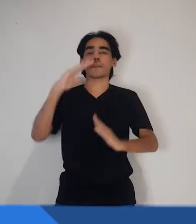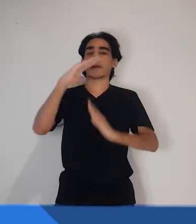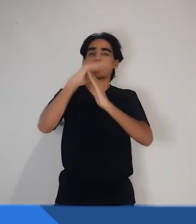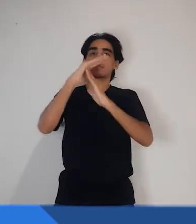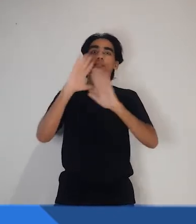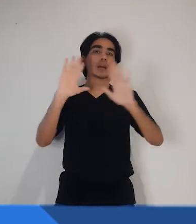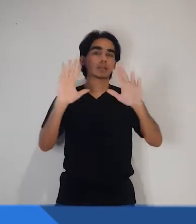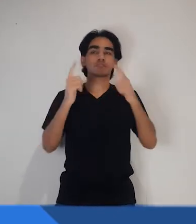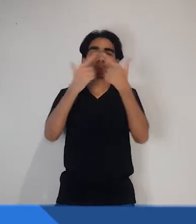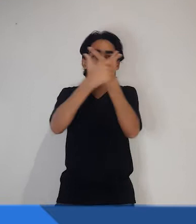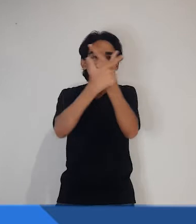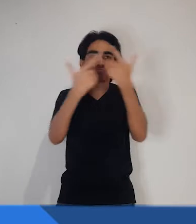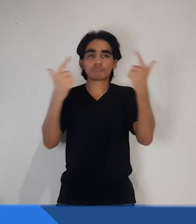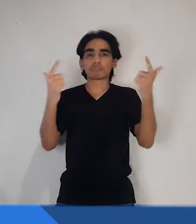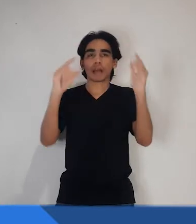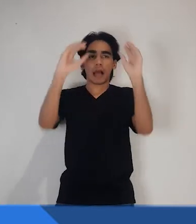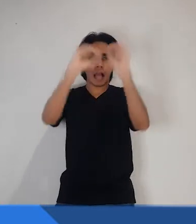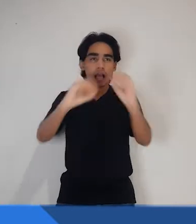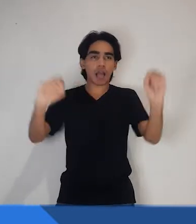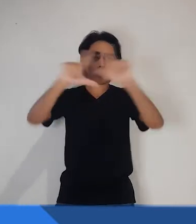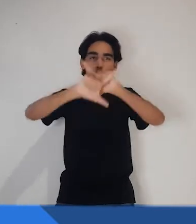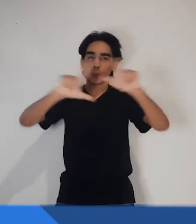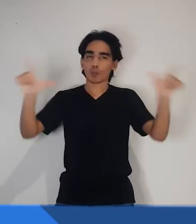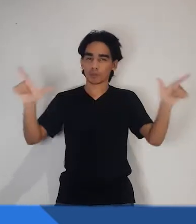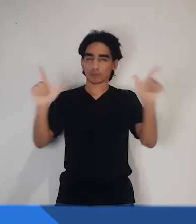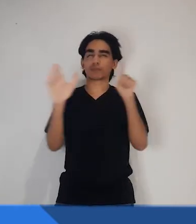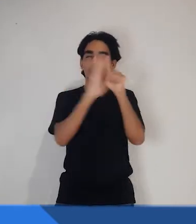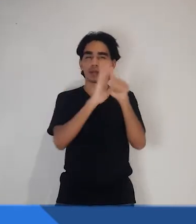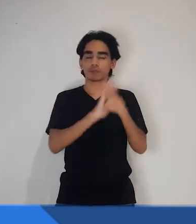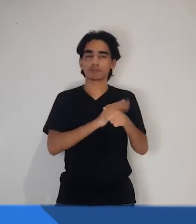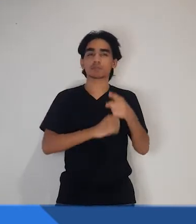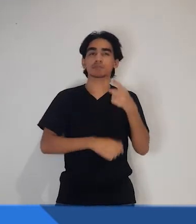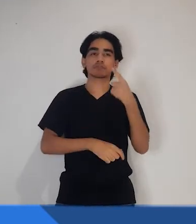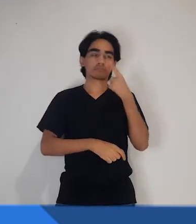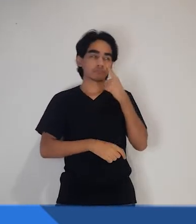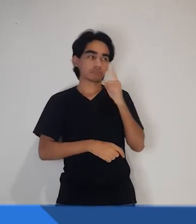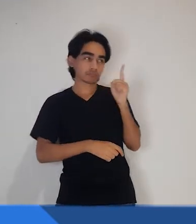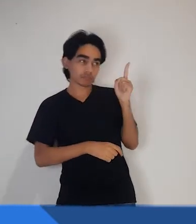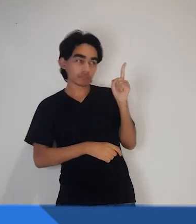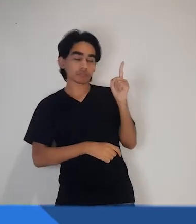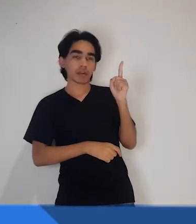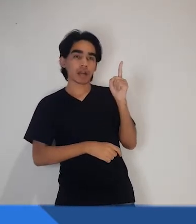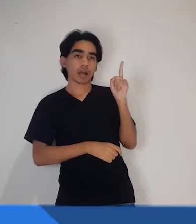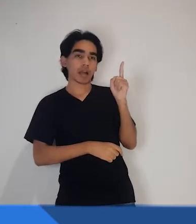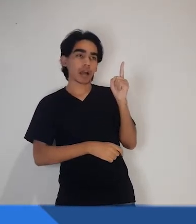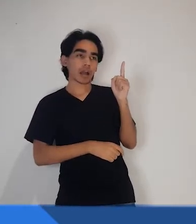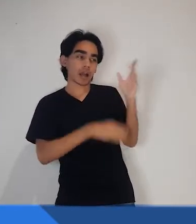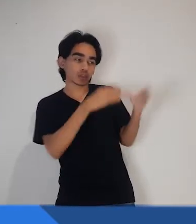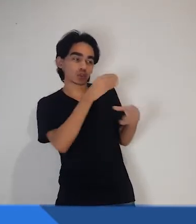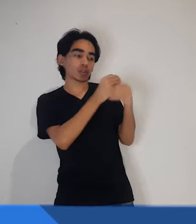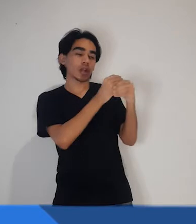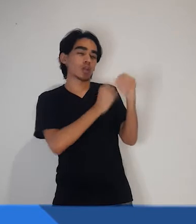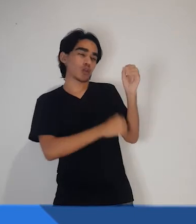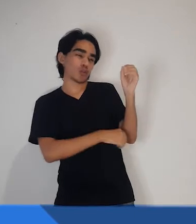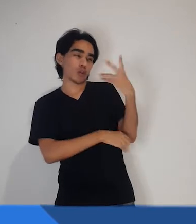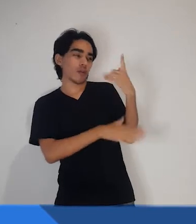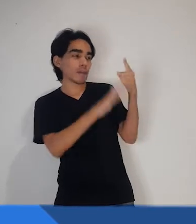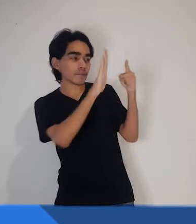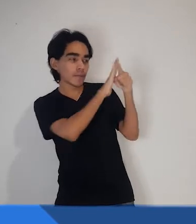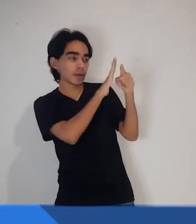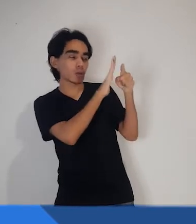não tem nenhuma questão criada, é o que a gente vai fazer. Então a gente vem nesse botãozinho adicionar uma nova